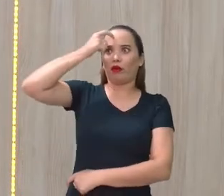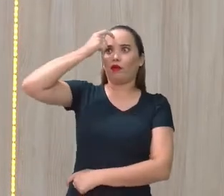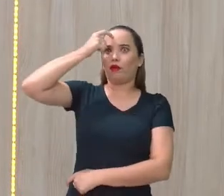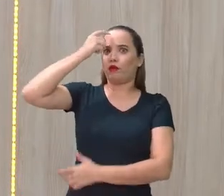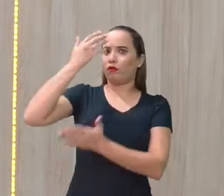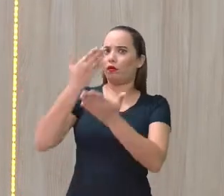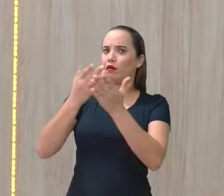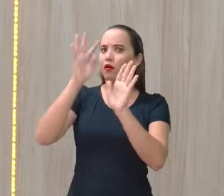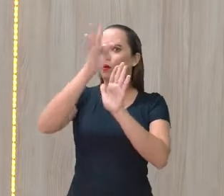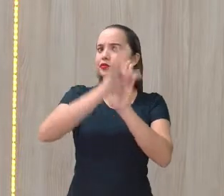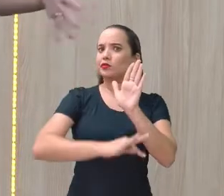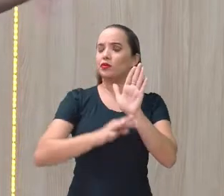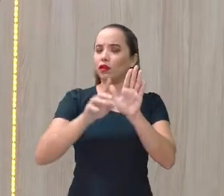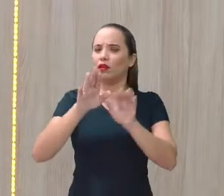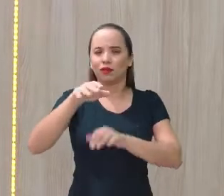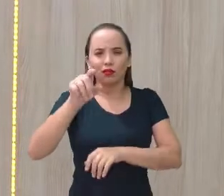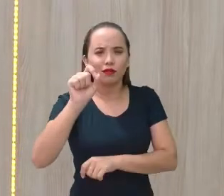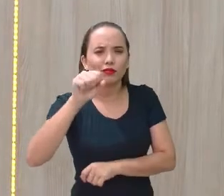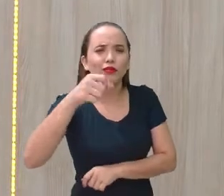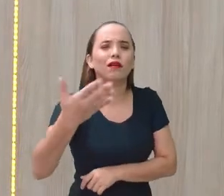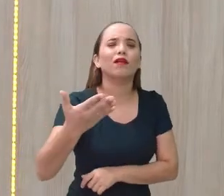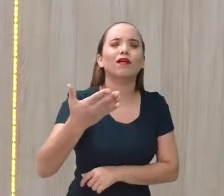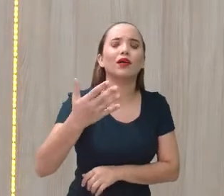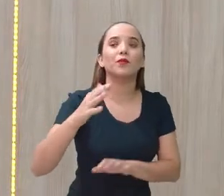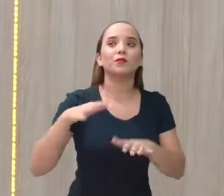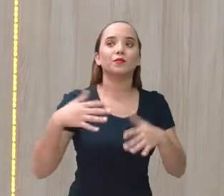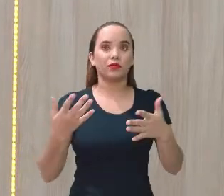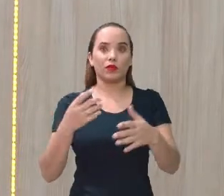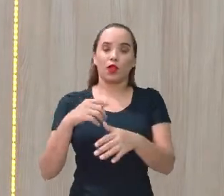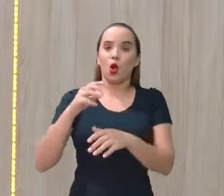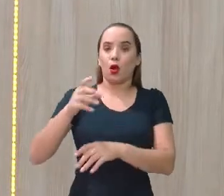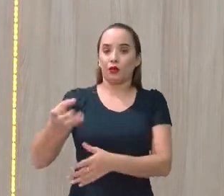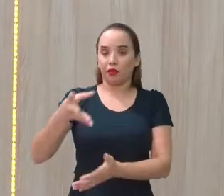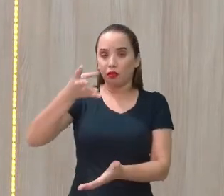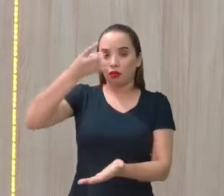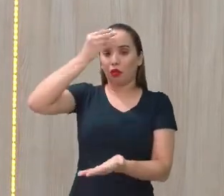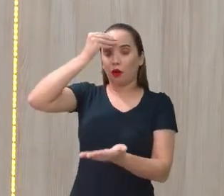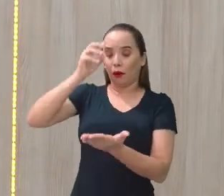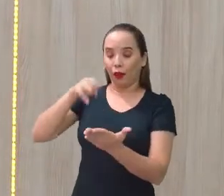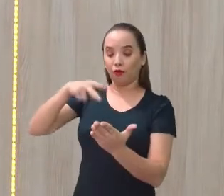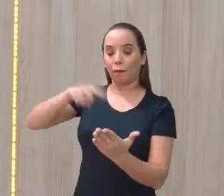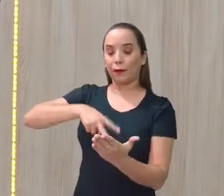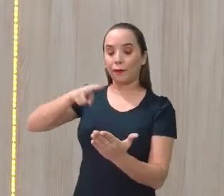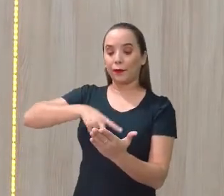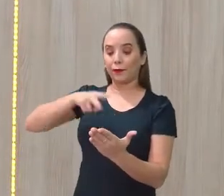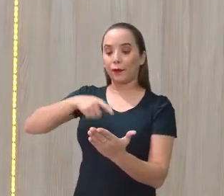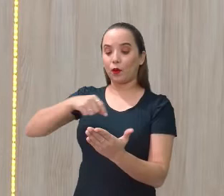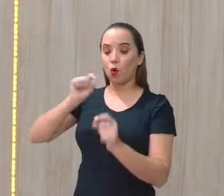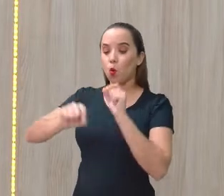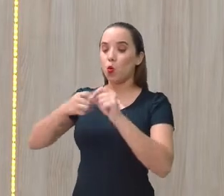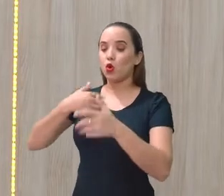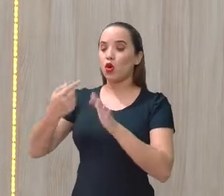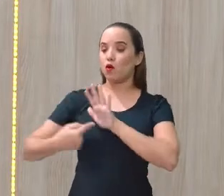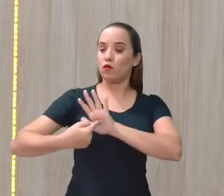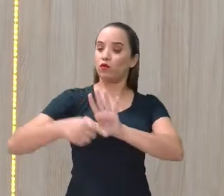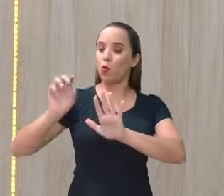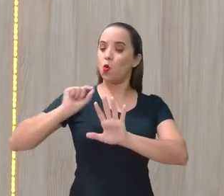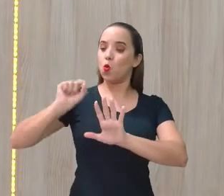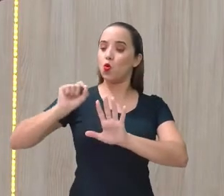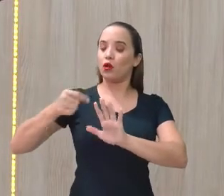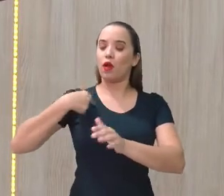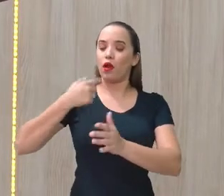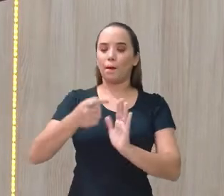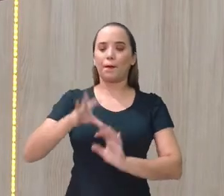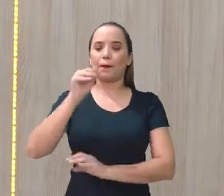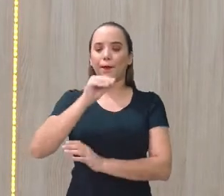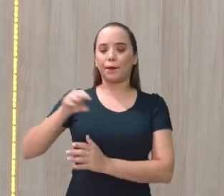Quando a gente vai fazer um seminário, qual é a minha fala? E aí eu pego a fala, decoro aquela fala e é perfeito. E